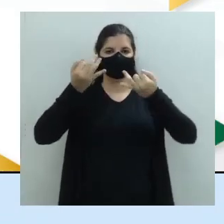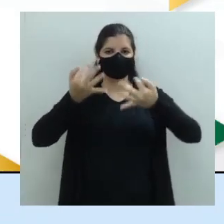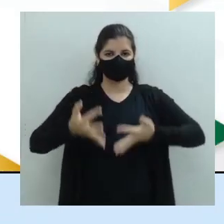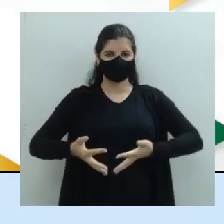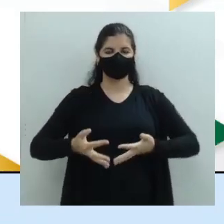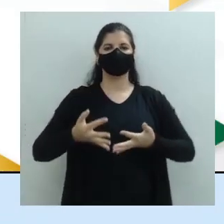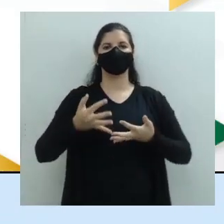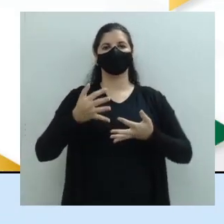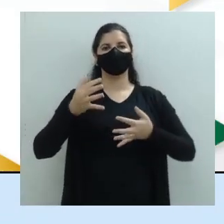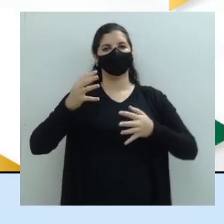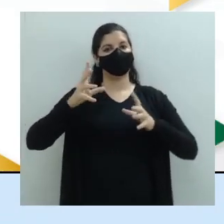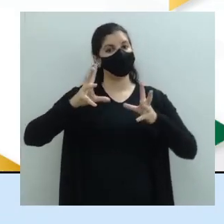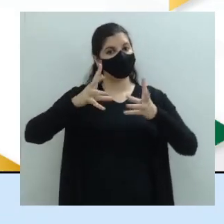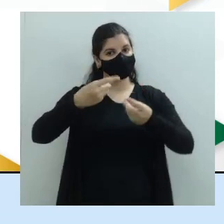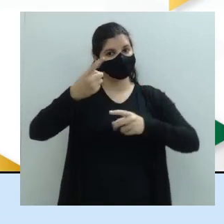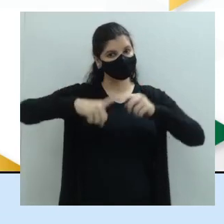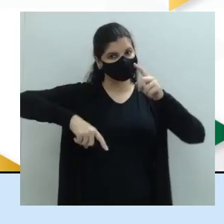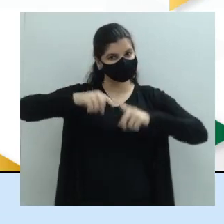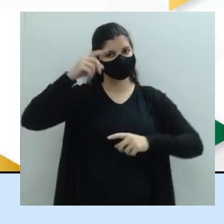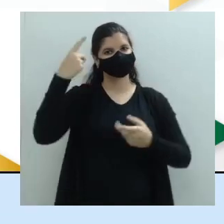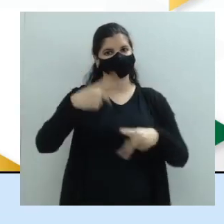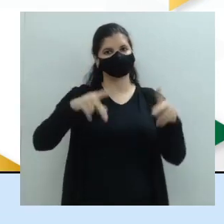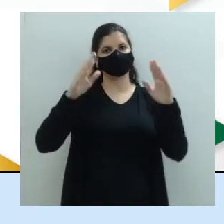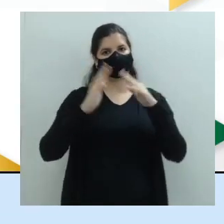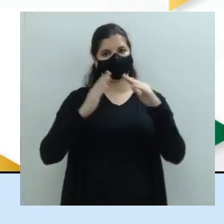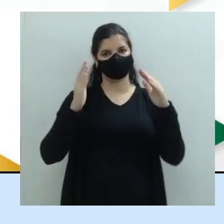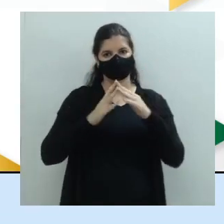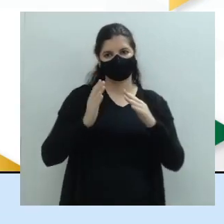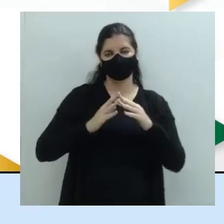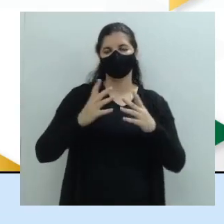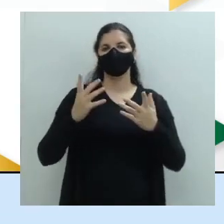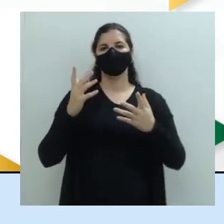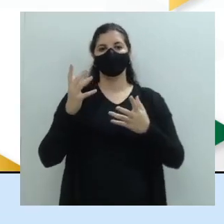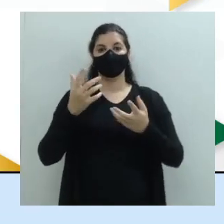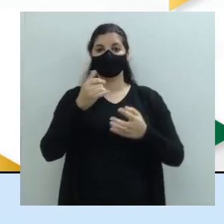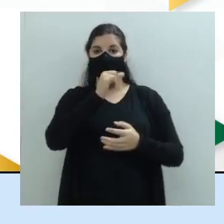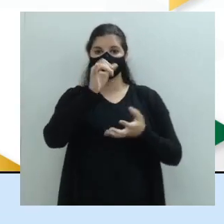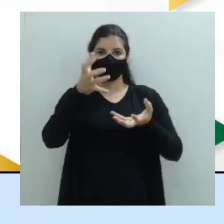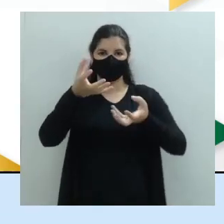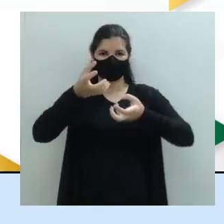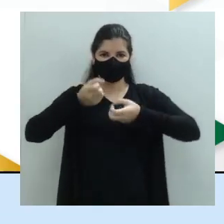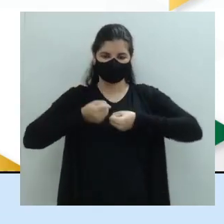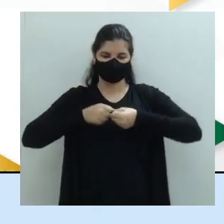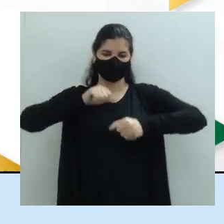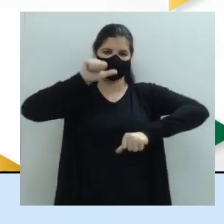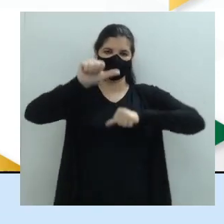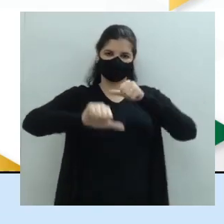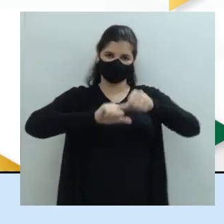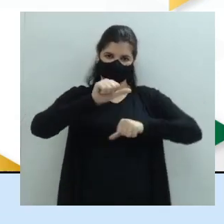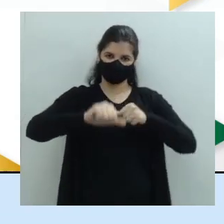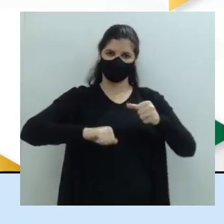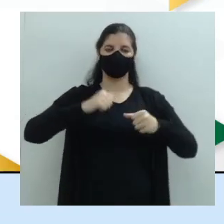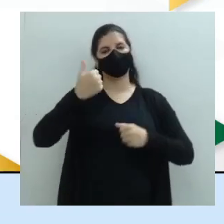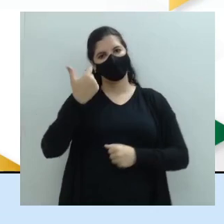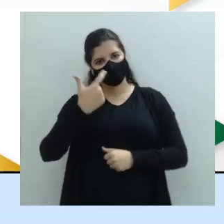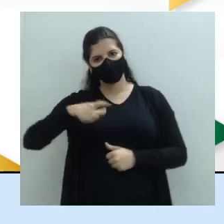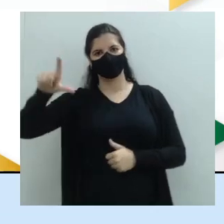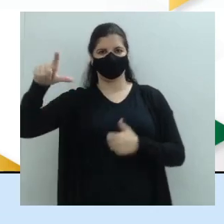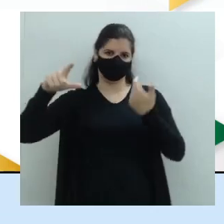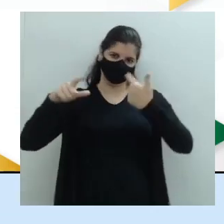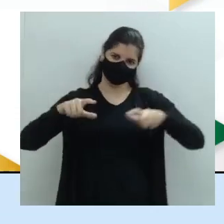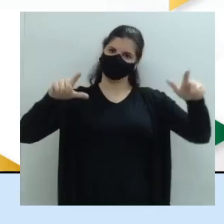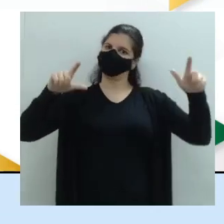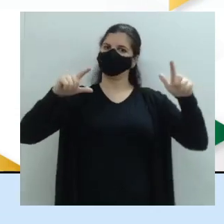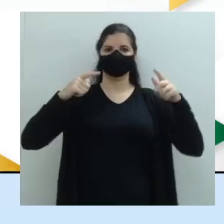de eletrodomésticos ou de equipamentos que vai pegar a energia elétrica e vai transformar essa energia